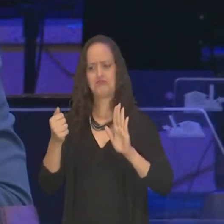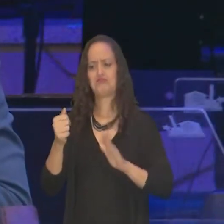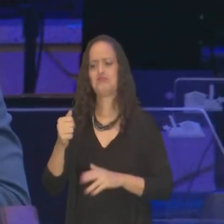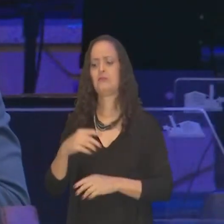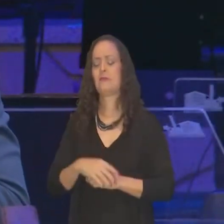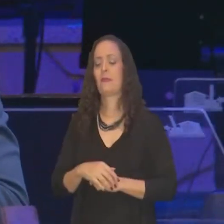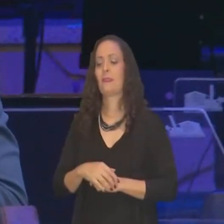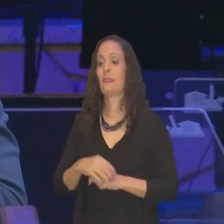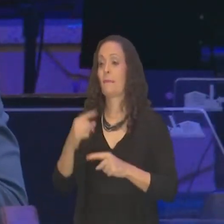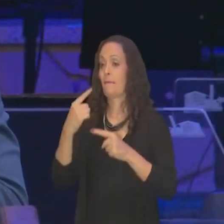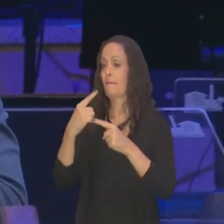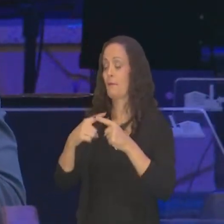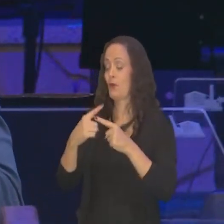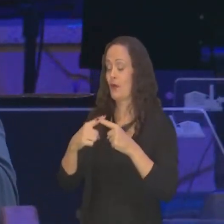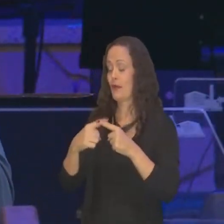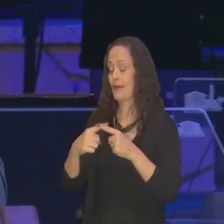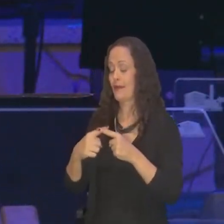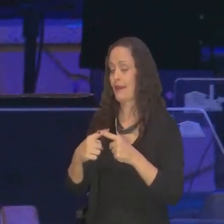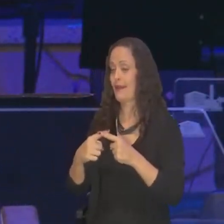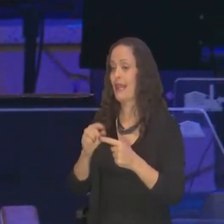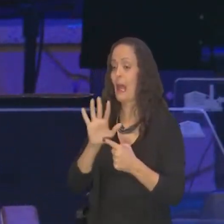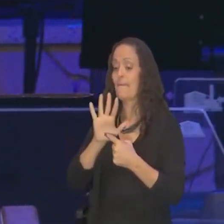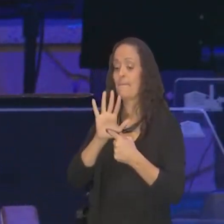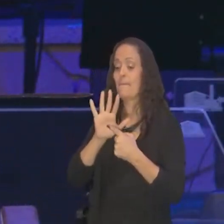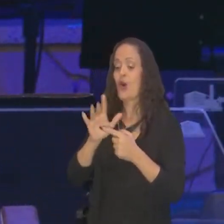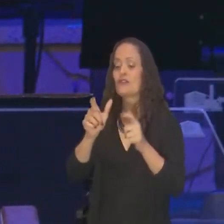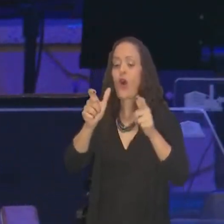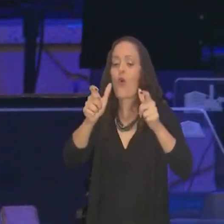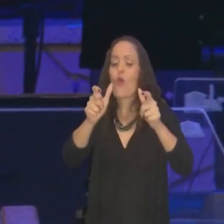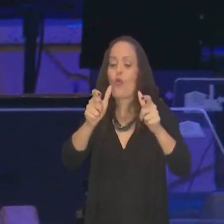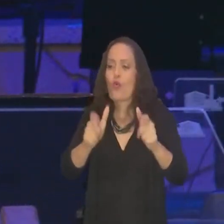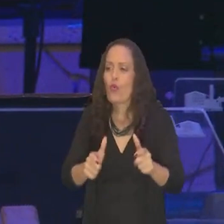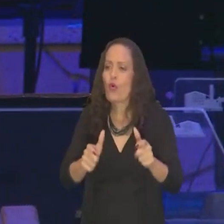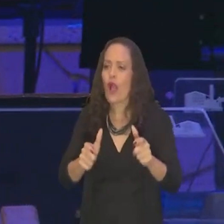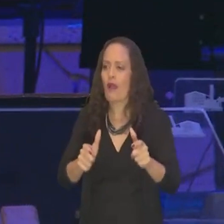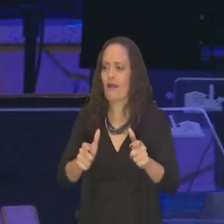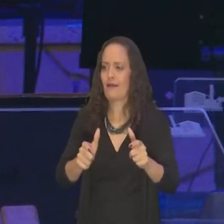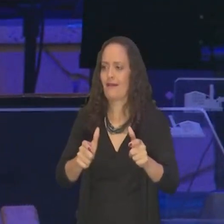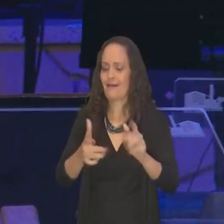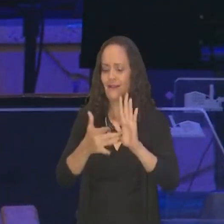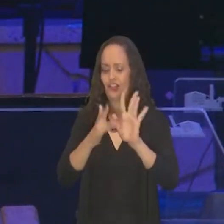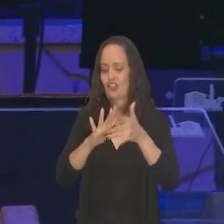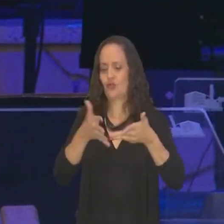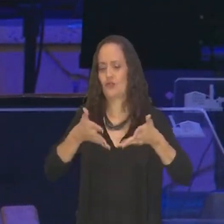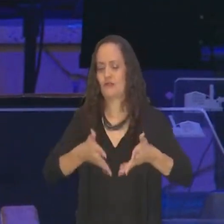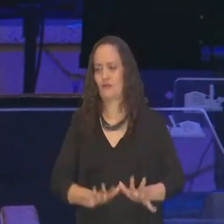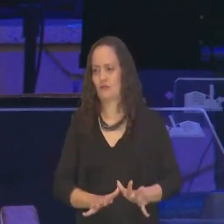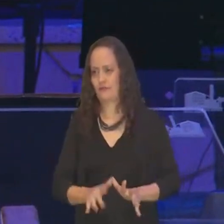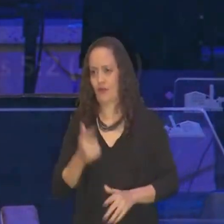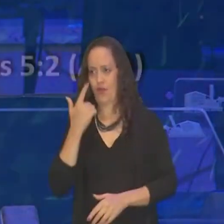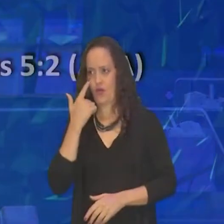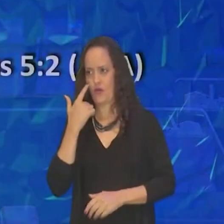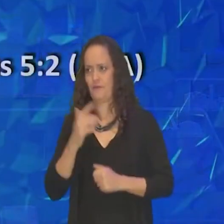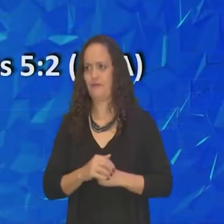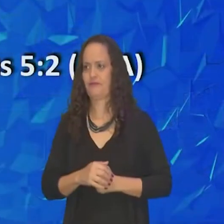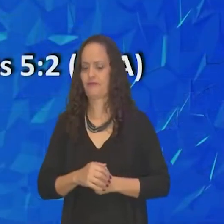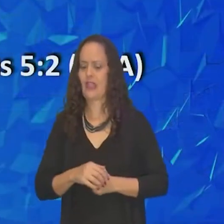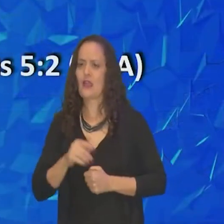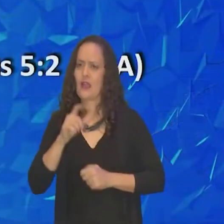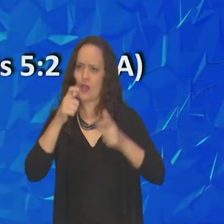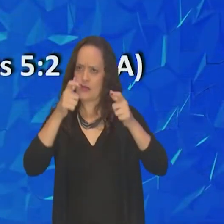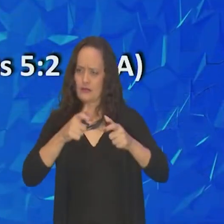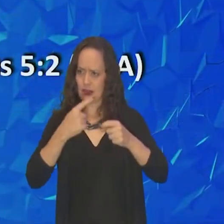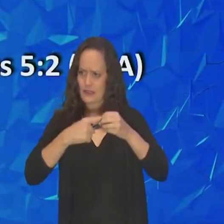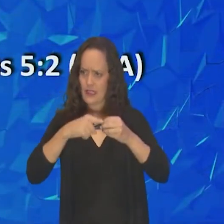porque ela dá a localização do nascimento, a cidade do nascimento. Diz assim: e tu, Belém